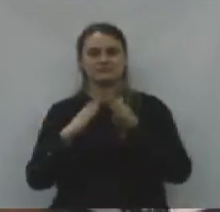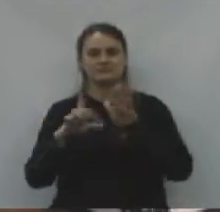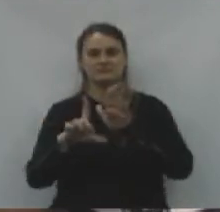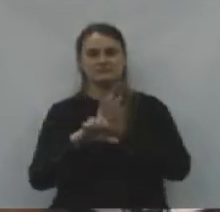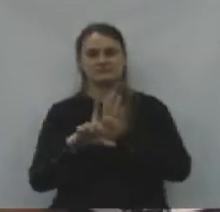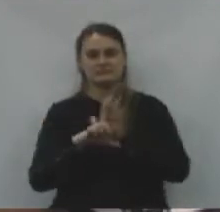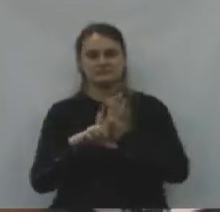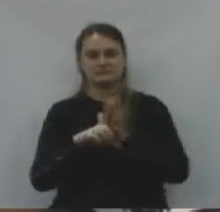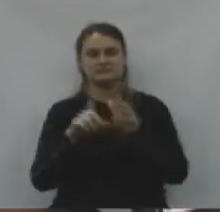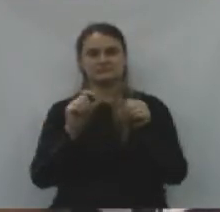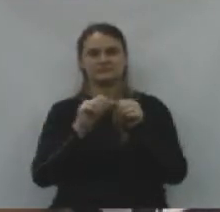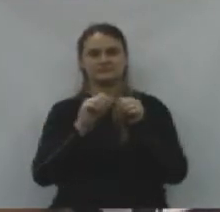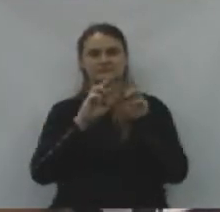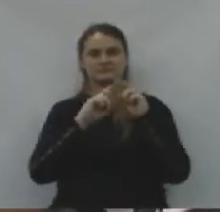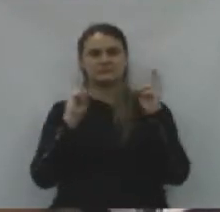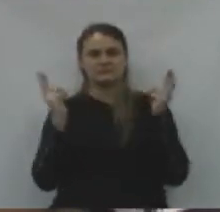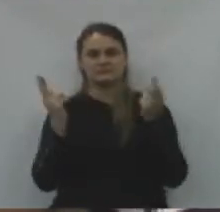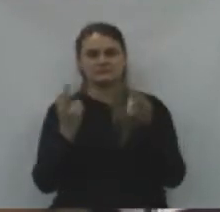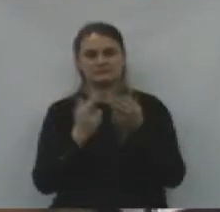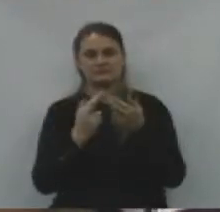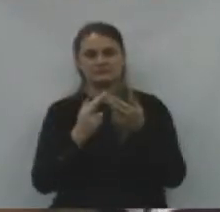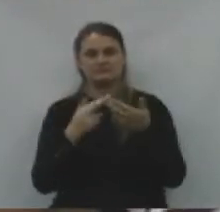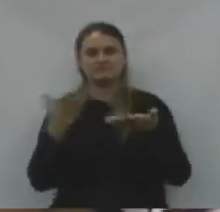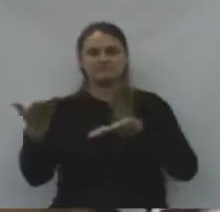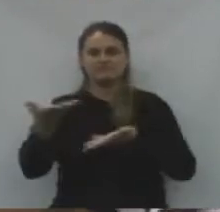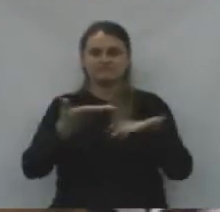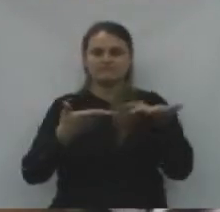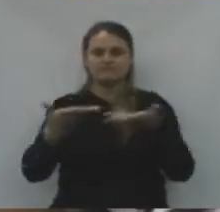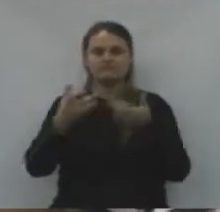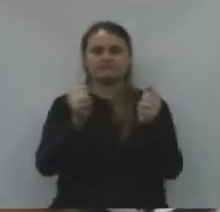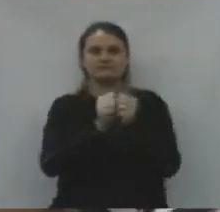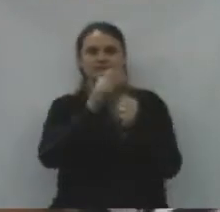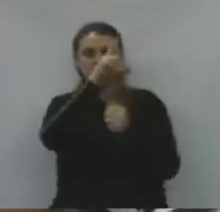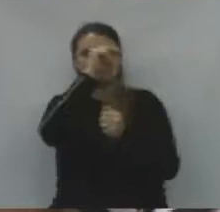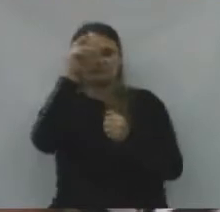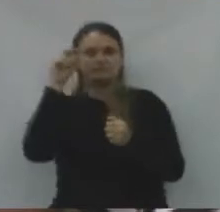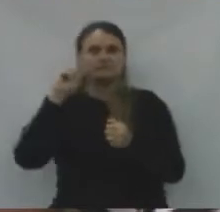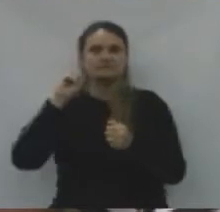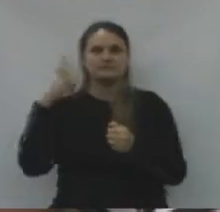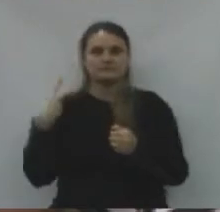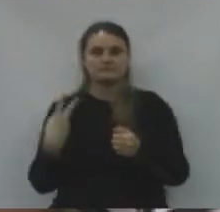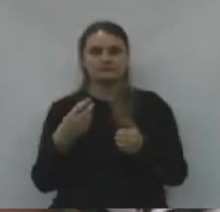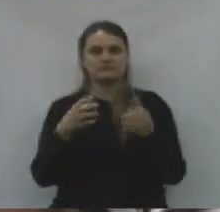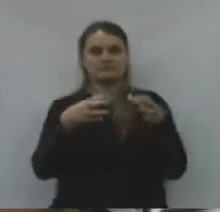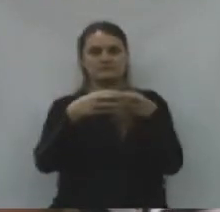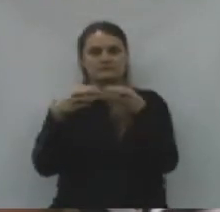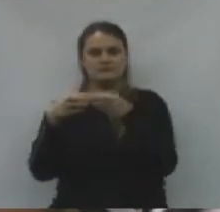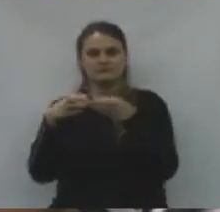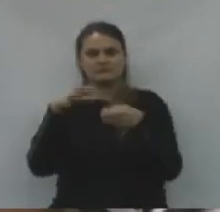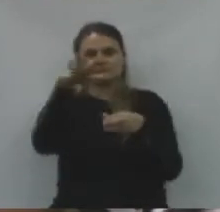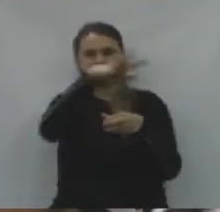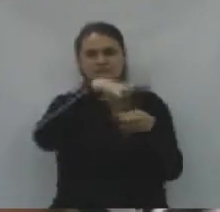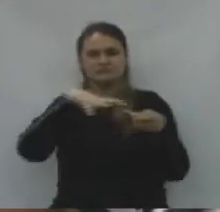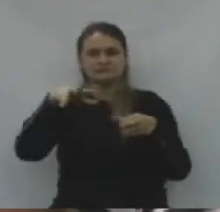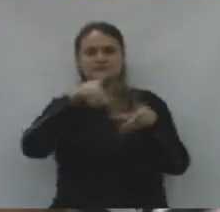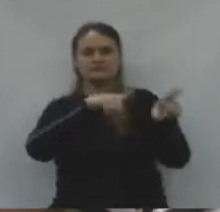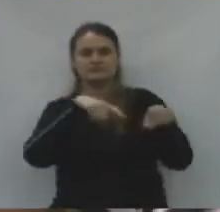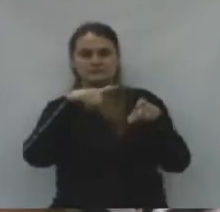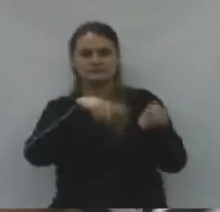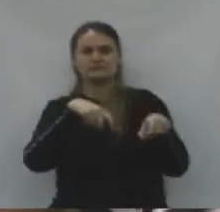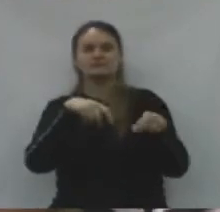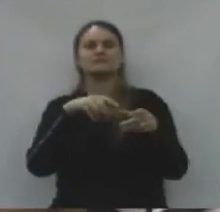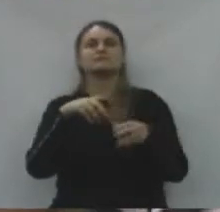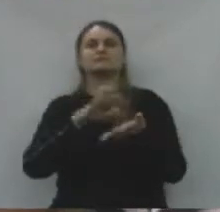leis nenhuma reunião proativa com prefeitos com vereadores com lideranças regionais agricultores e